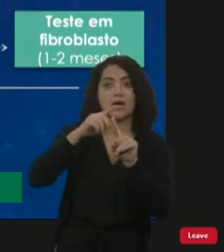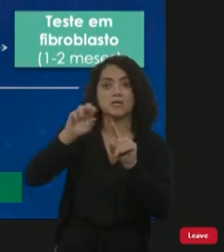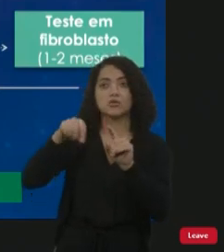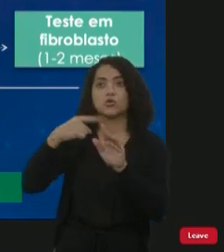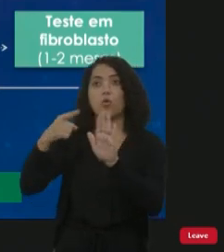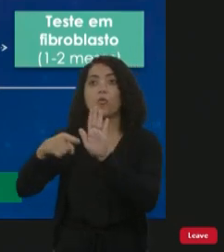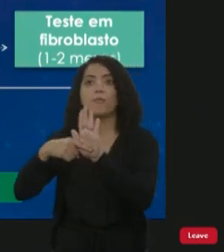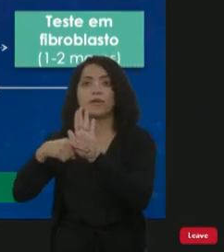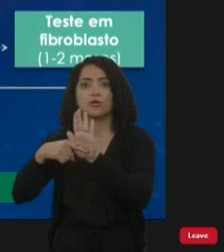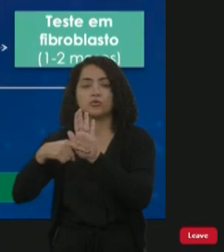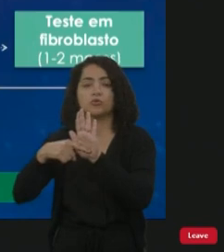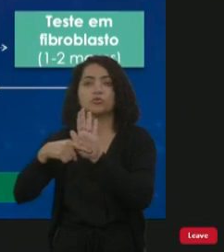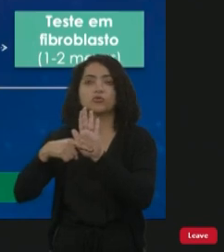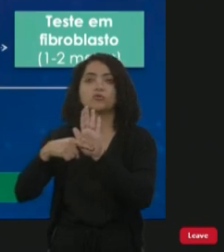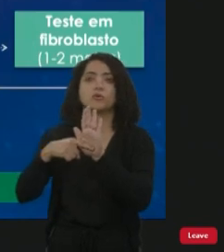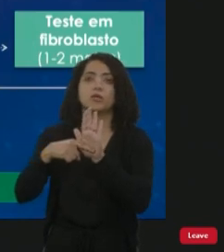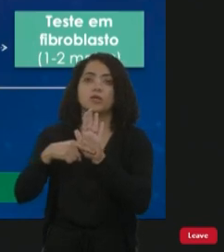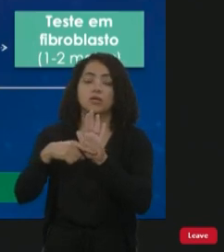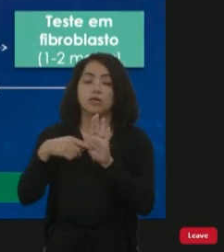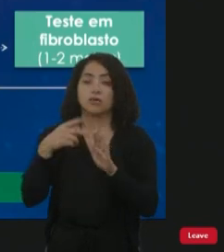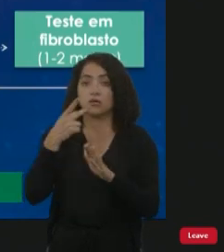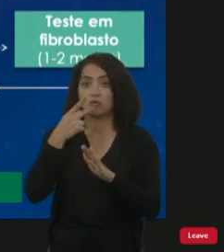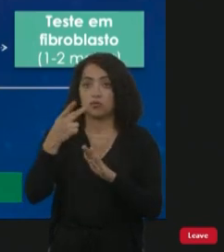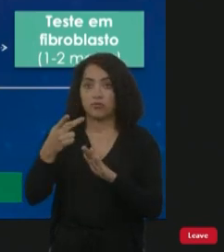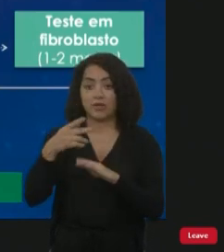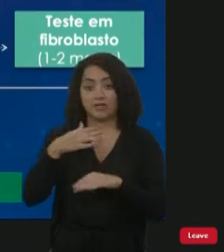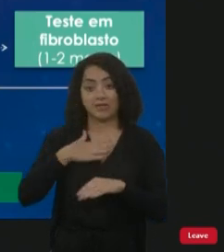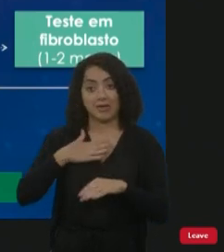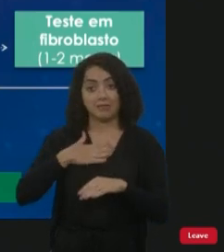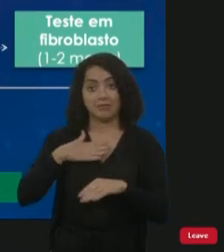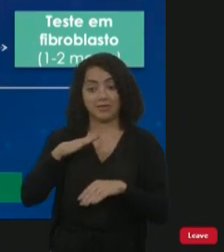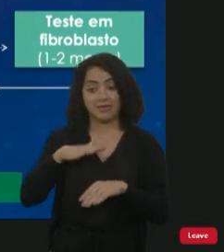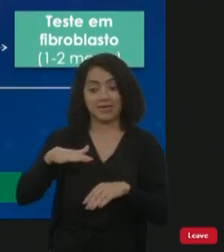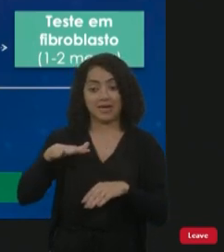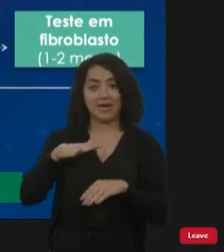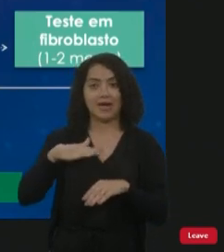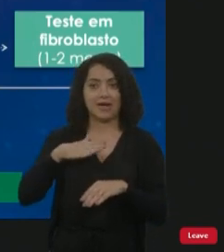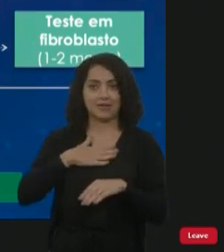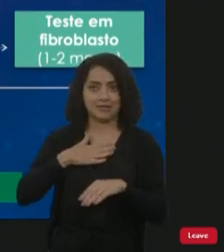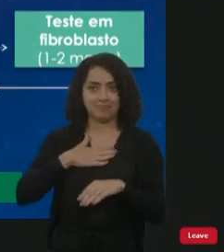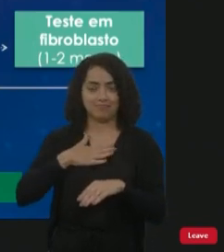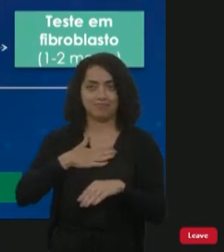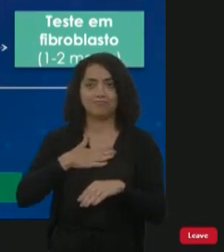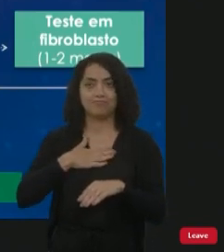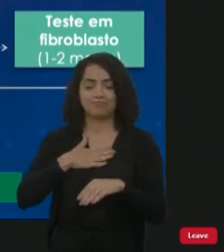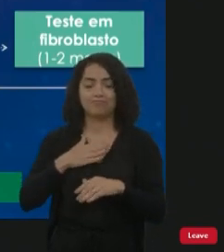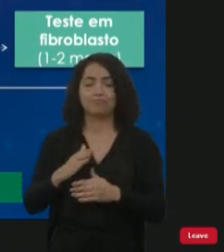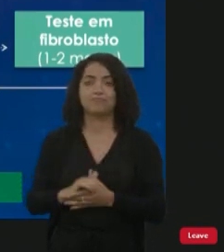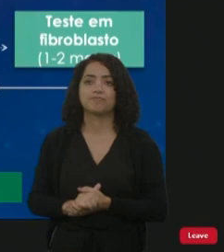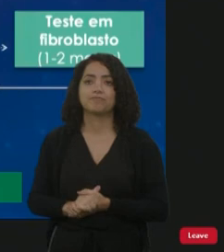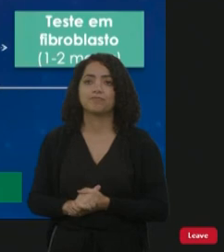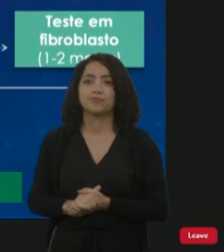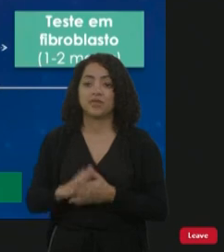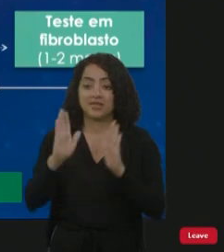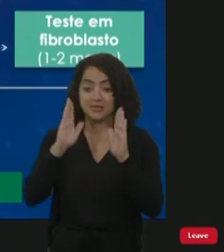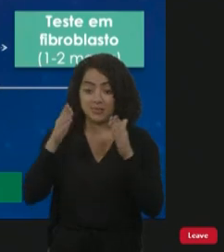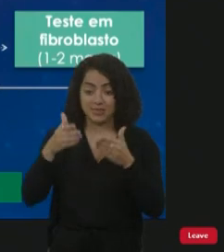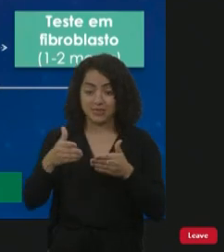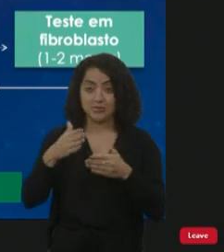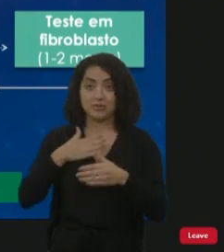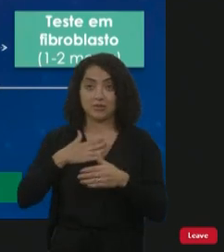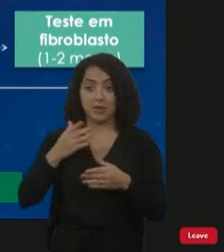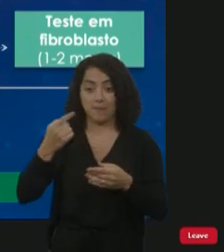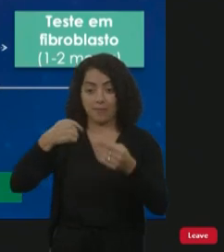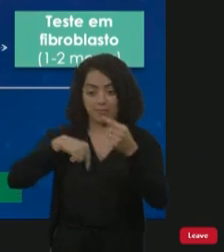metabolismo. Estou falando especificamente da minha área, tá? Não estou falando do teste do pezinho como um todo, mas especificamente da parte